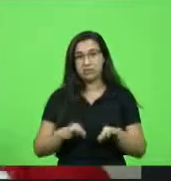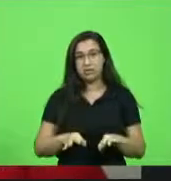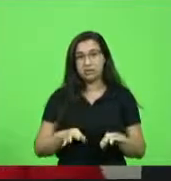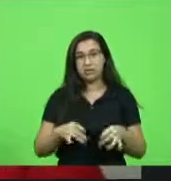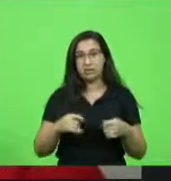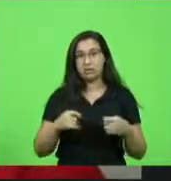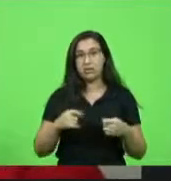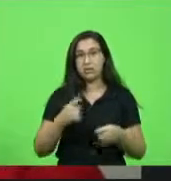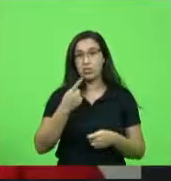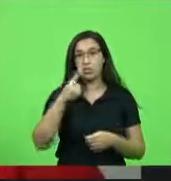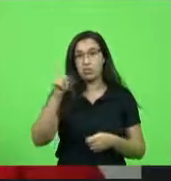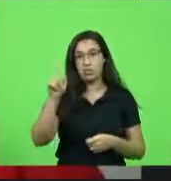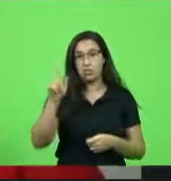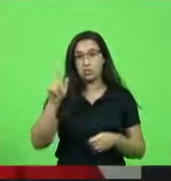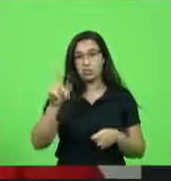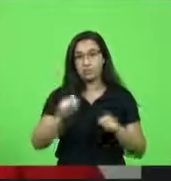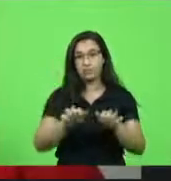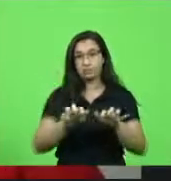sessão.